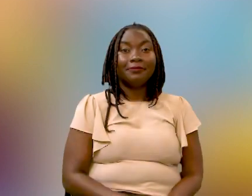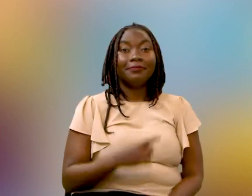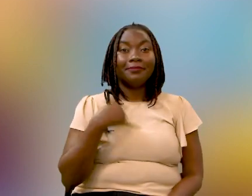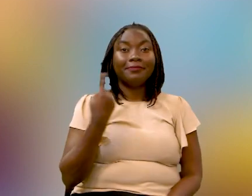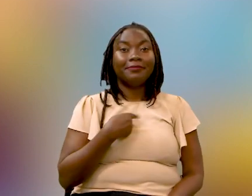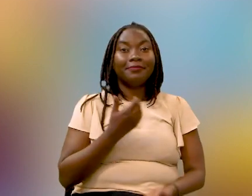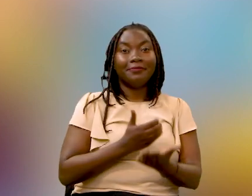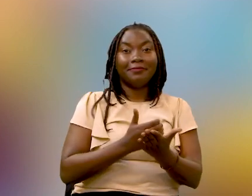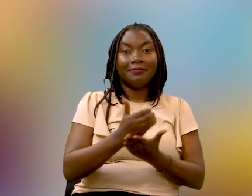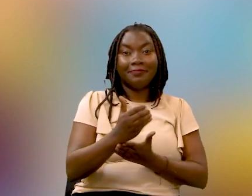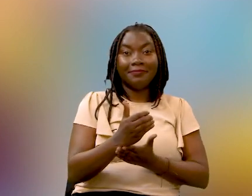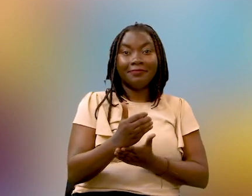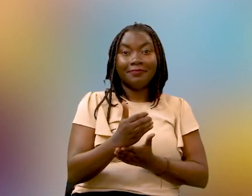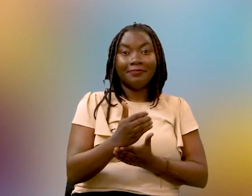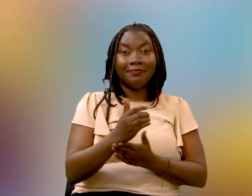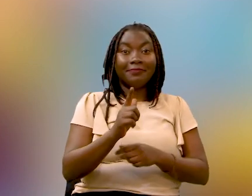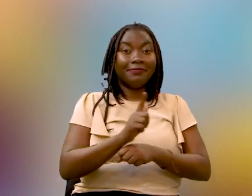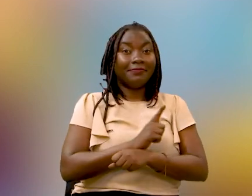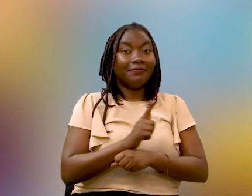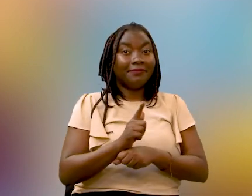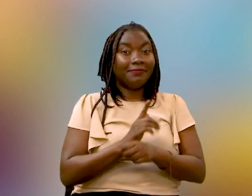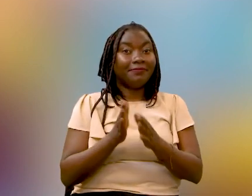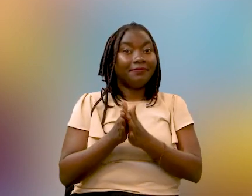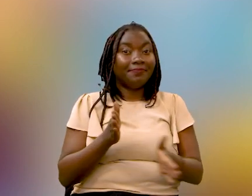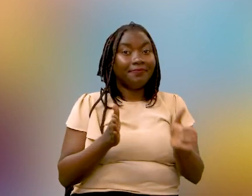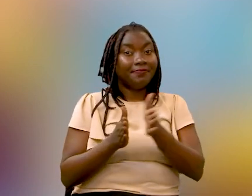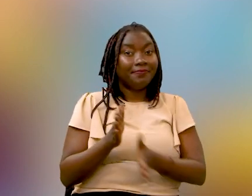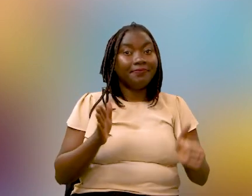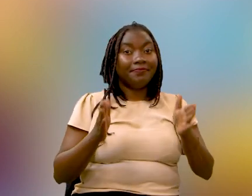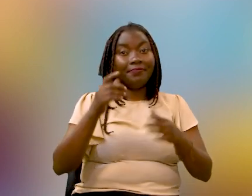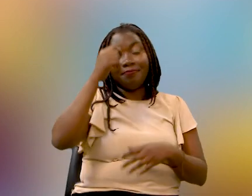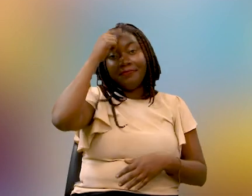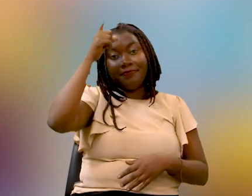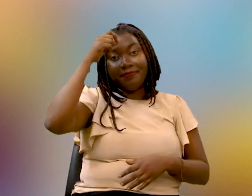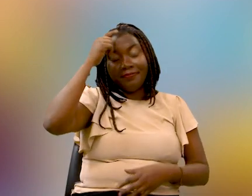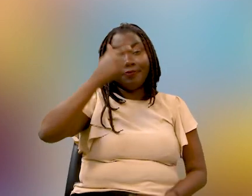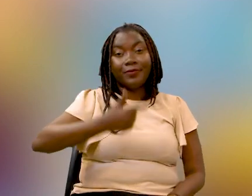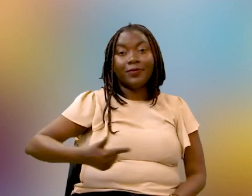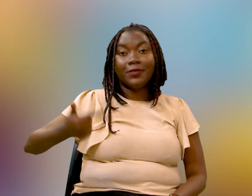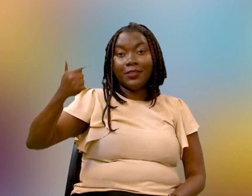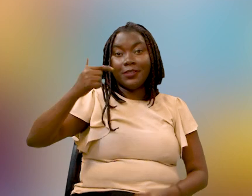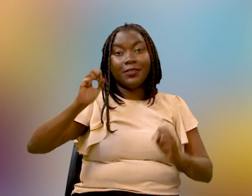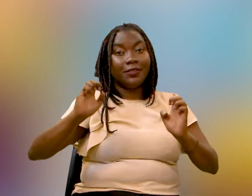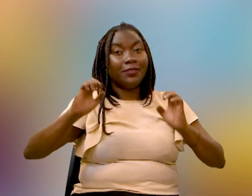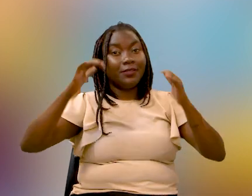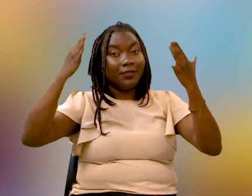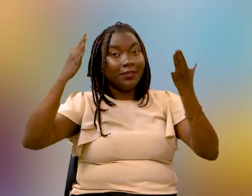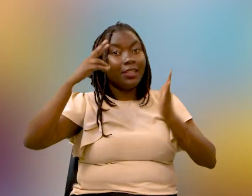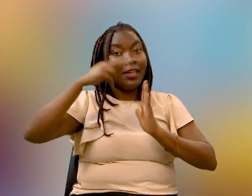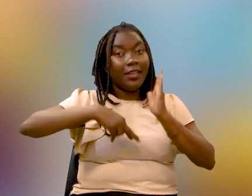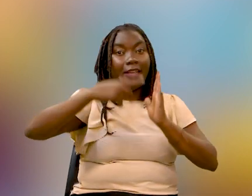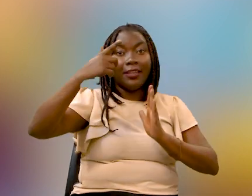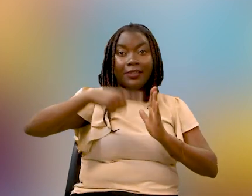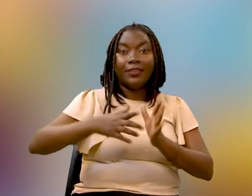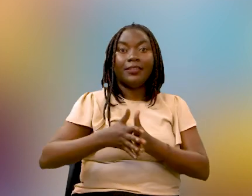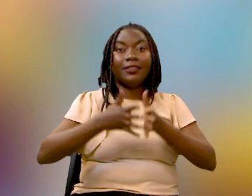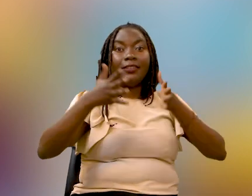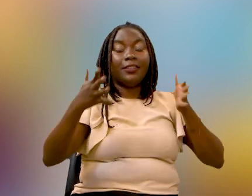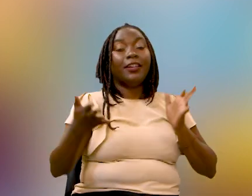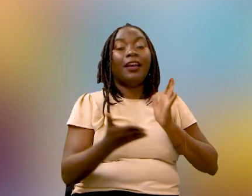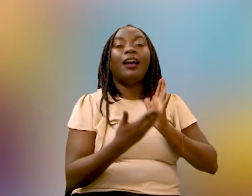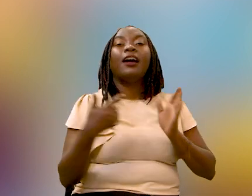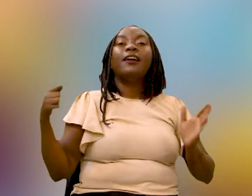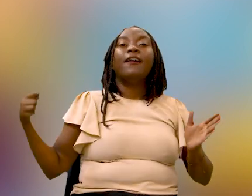A gente começa com Gestão e Produção Cultural em segunda edição revisada e ampliada. O livro